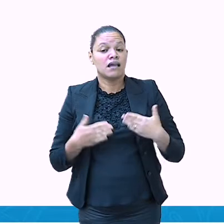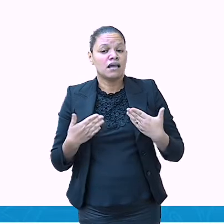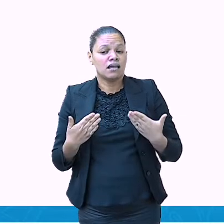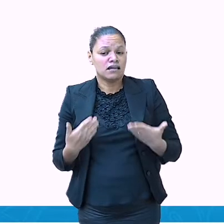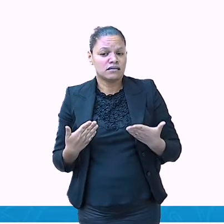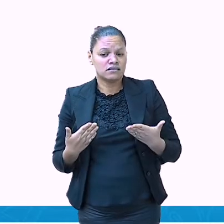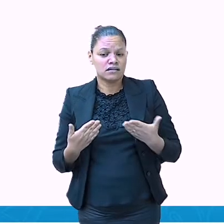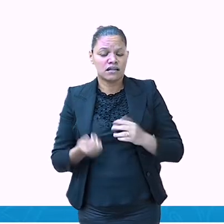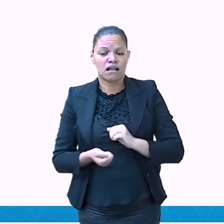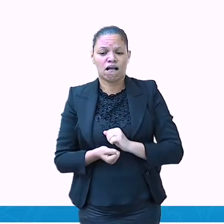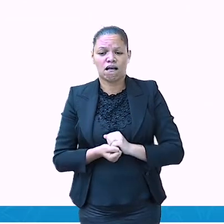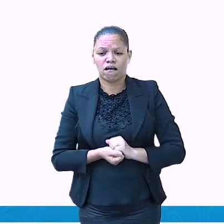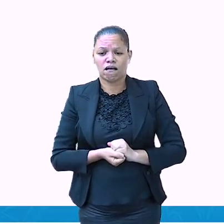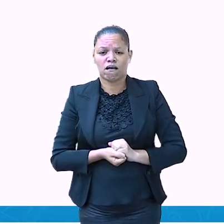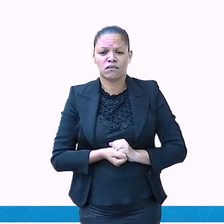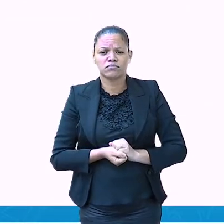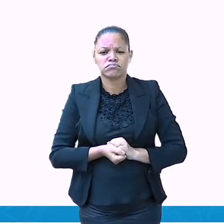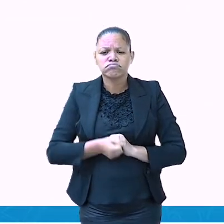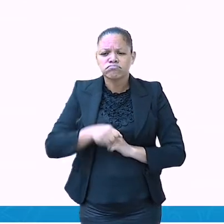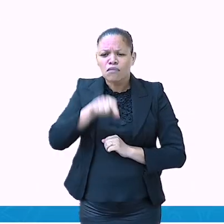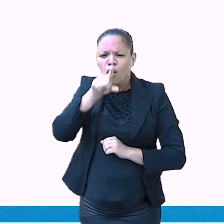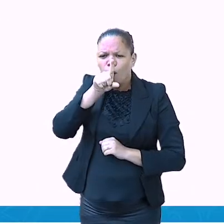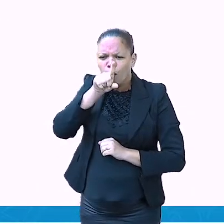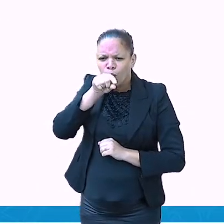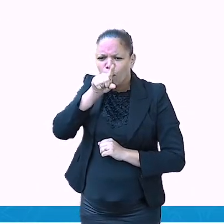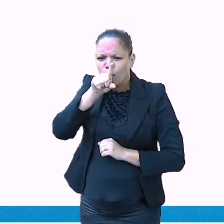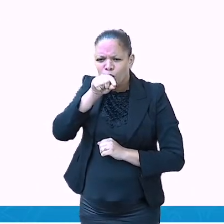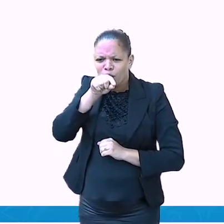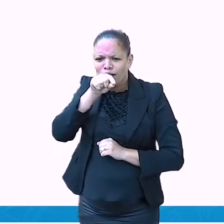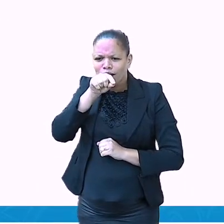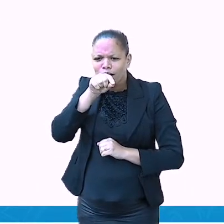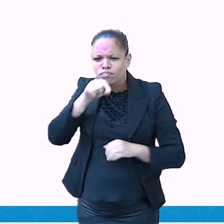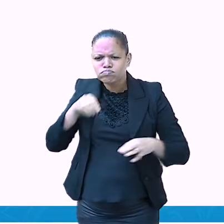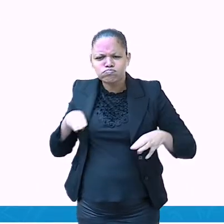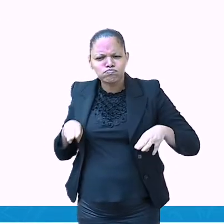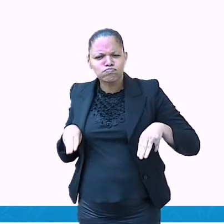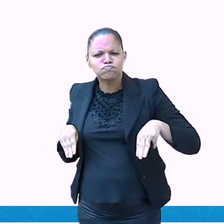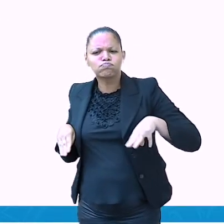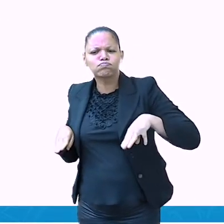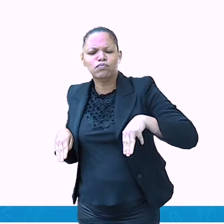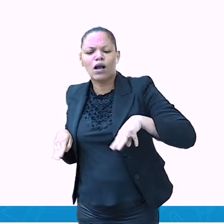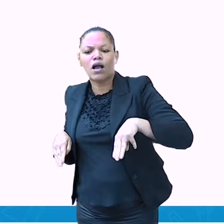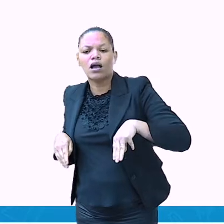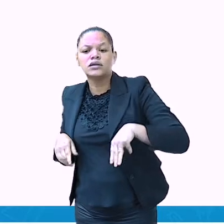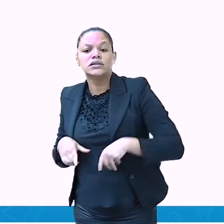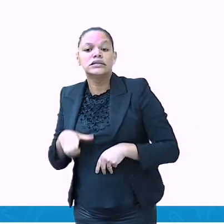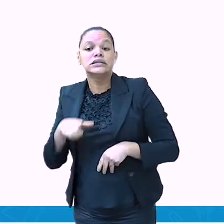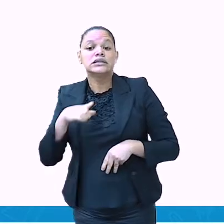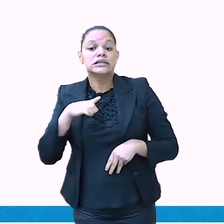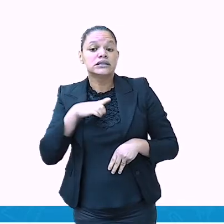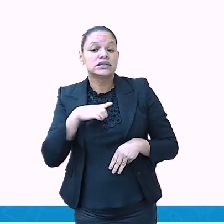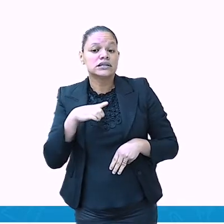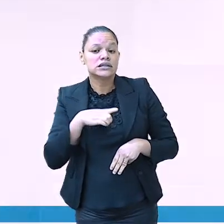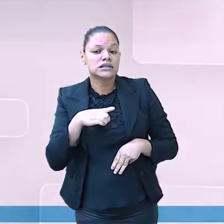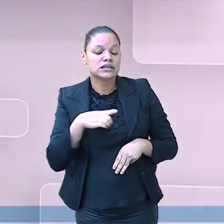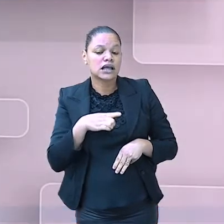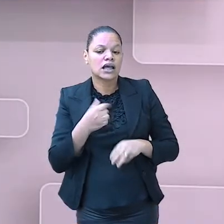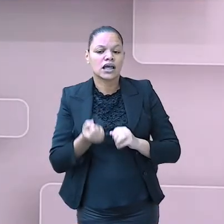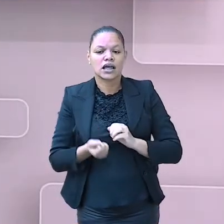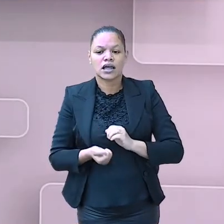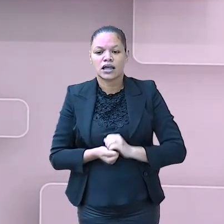uma espécie de urina, mas é uma excreção dessa urina junto com as